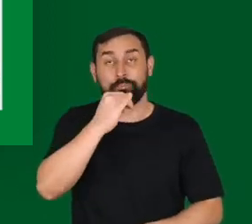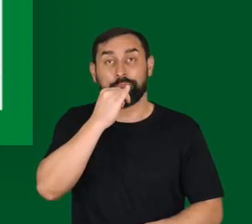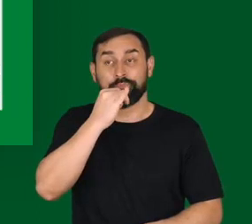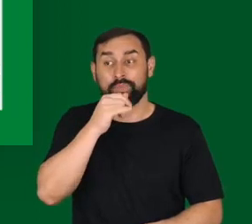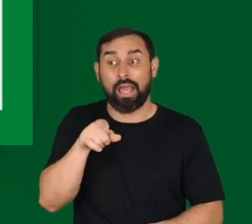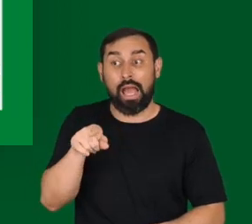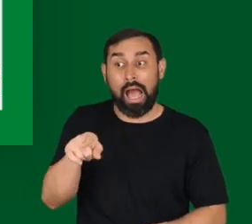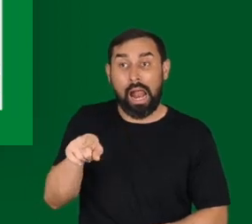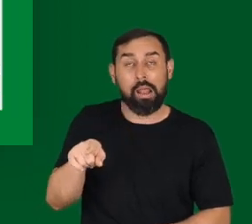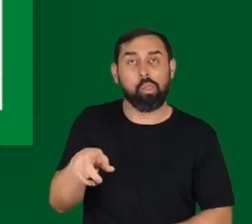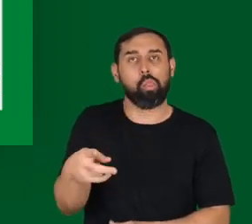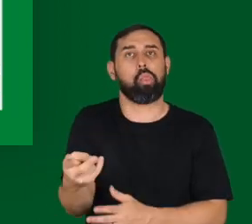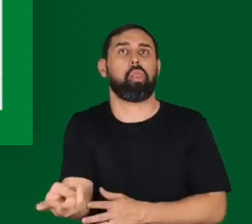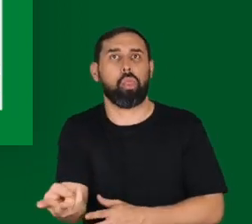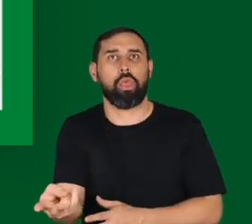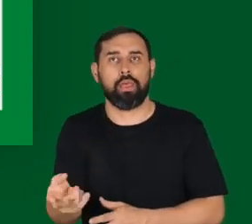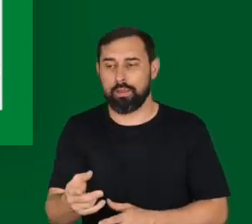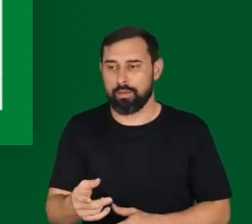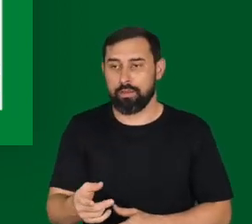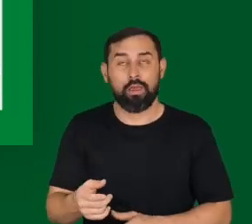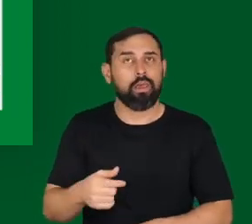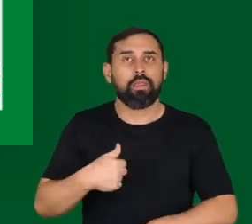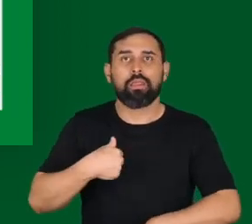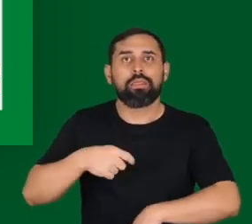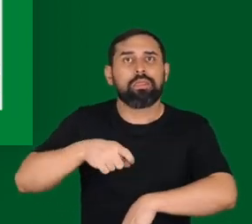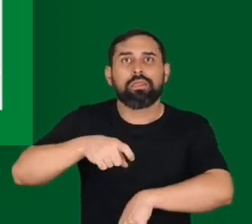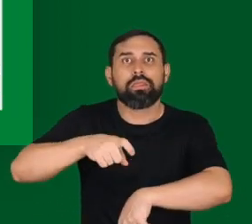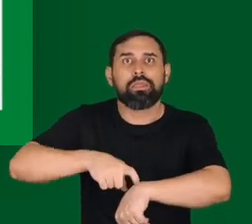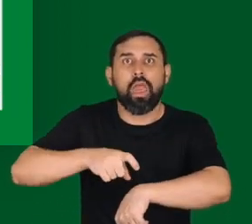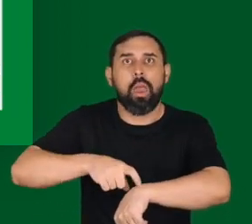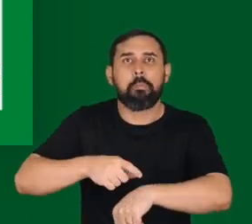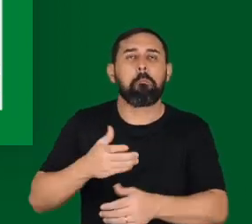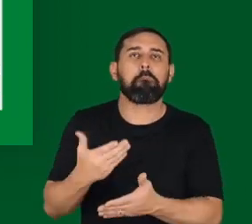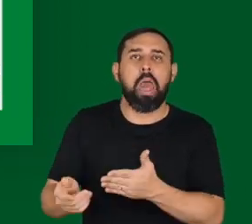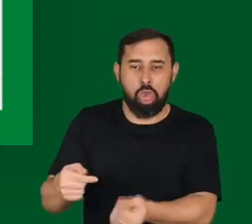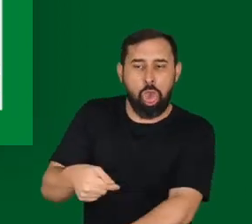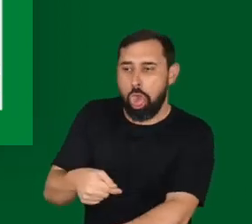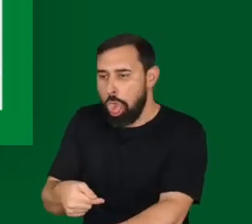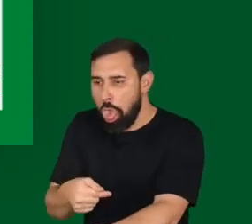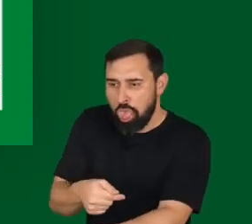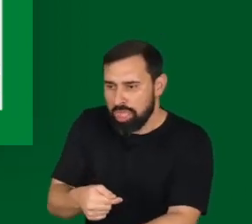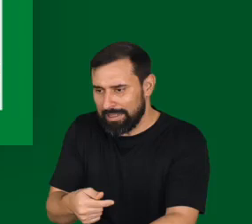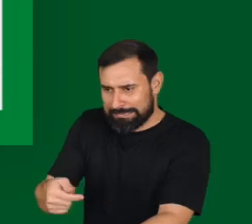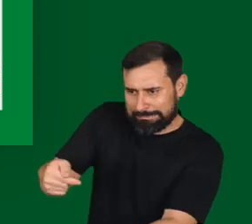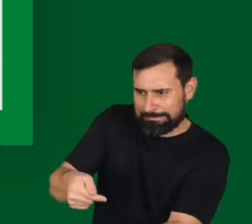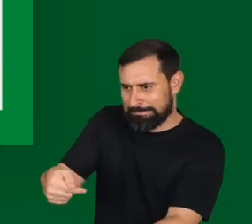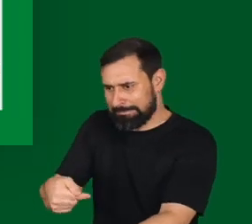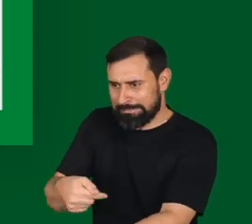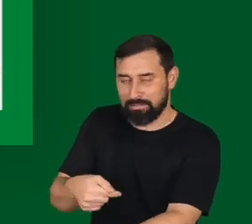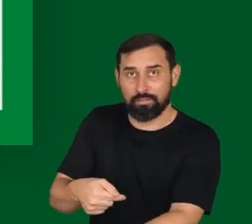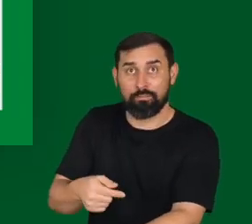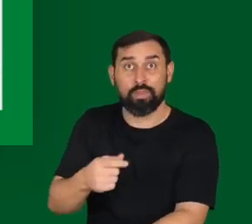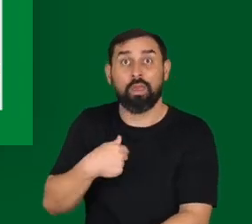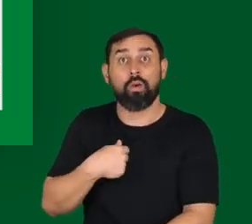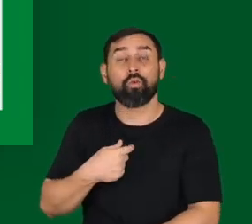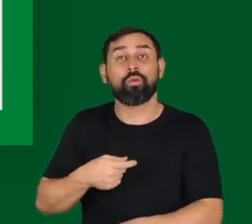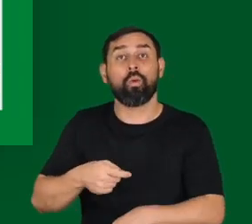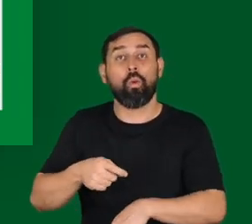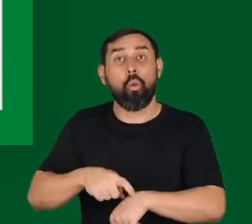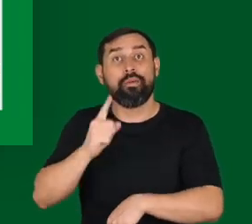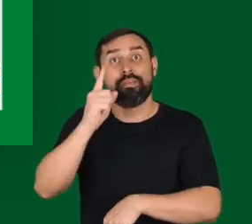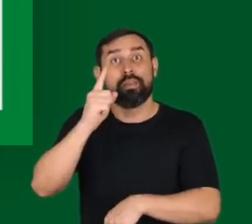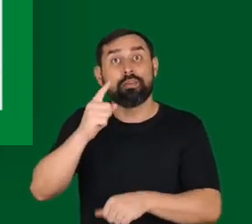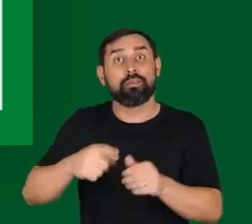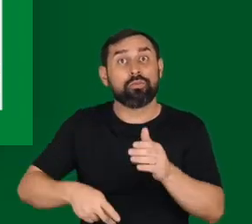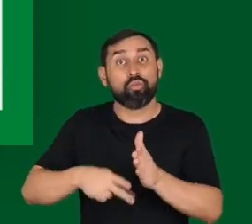Então, na cena, o que a gente fala? A gente não se admite perder tempo na obtenção do acesso venoso.